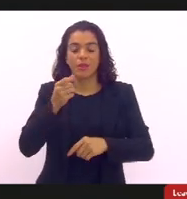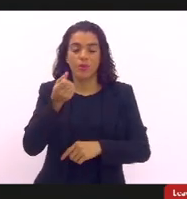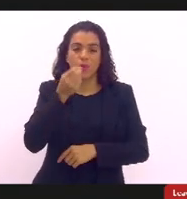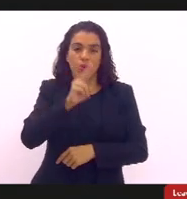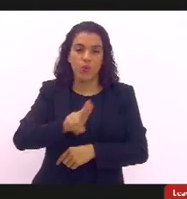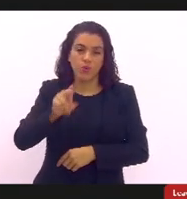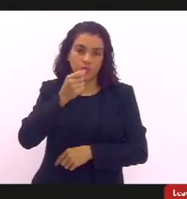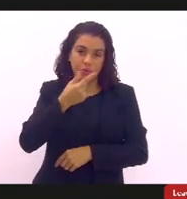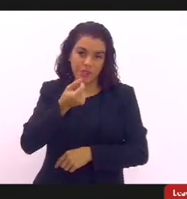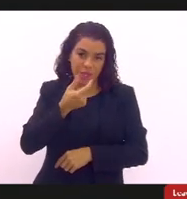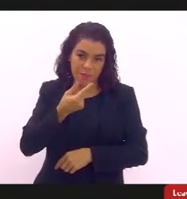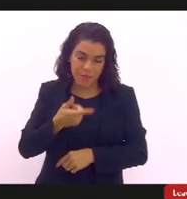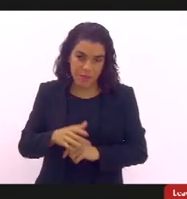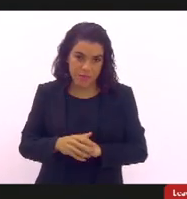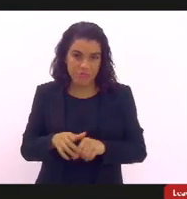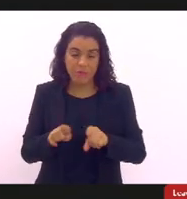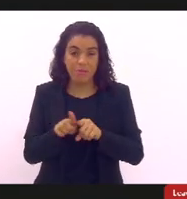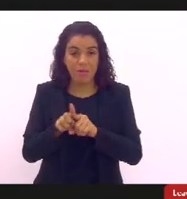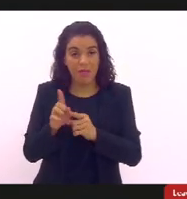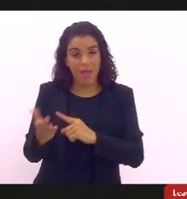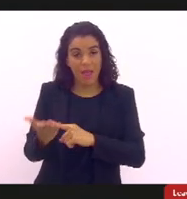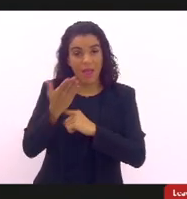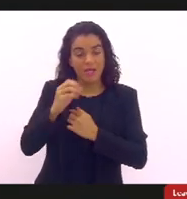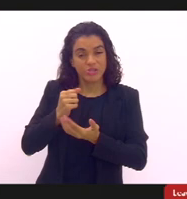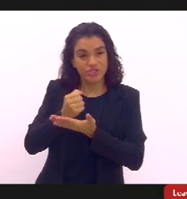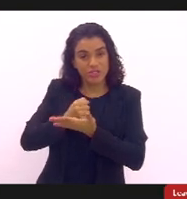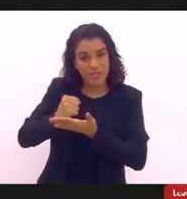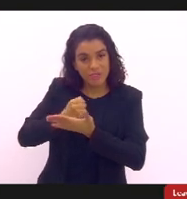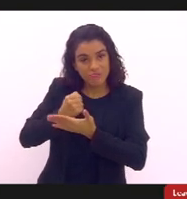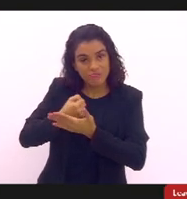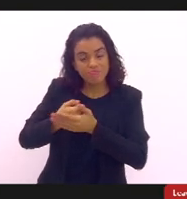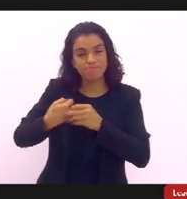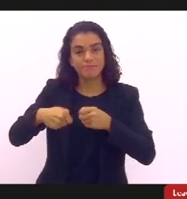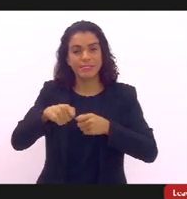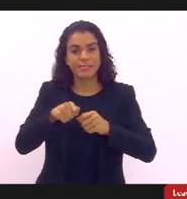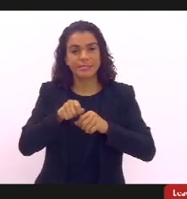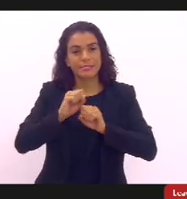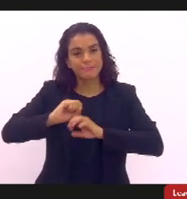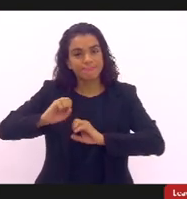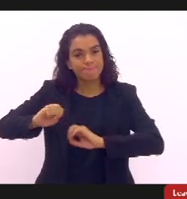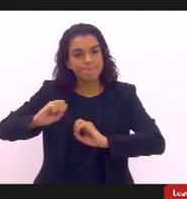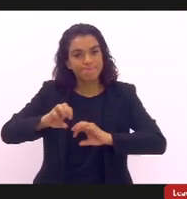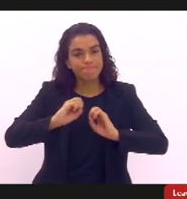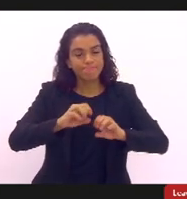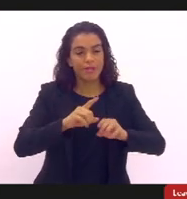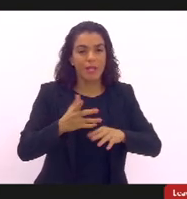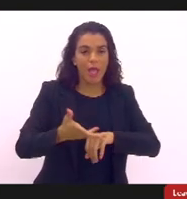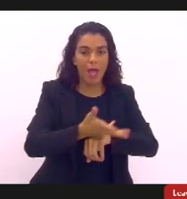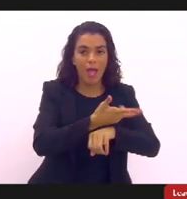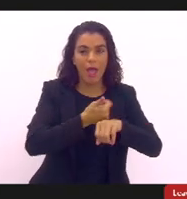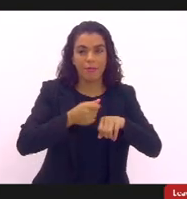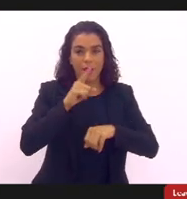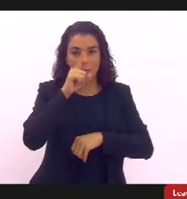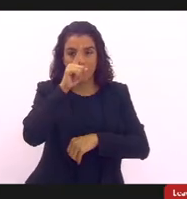própria parte da assistência farmacêutica precisa ser lapidada e qualificada dentro do sistema. Aprimorar a logística para diagnóstico, transporte e coleta,